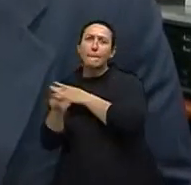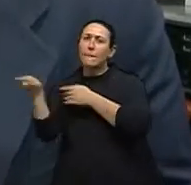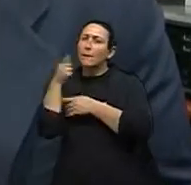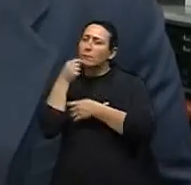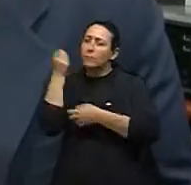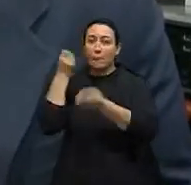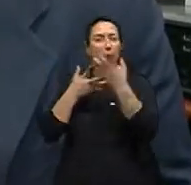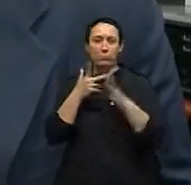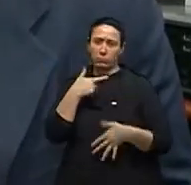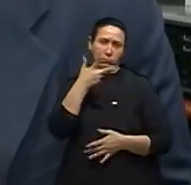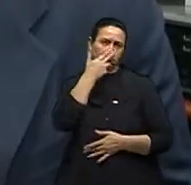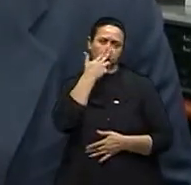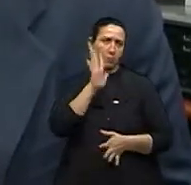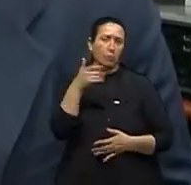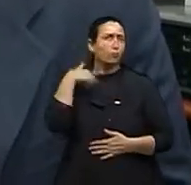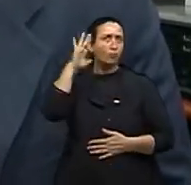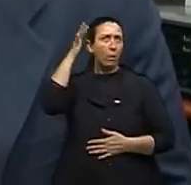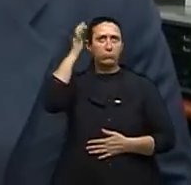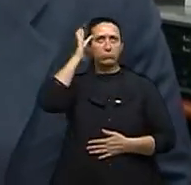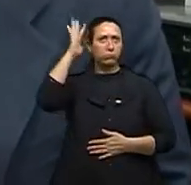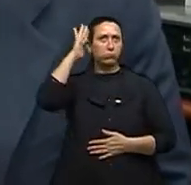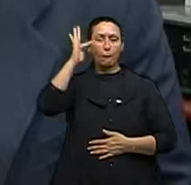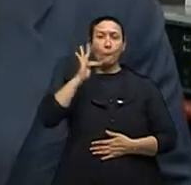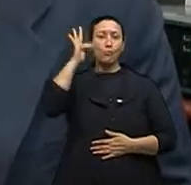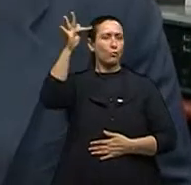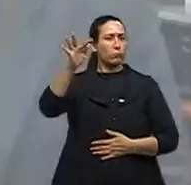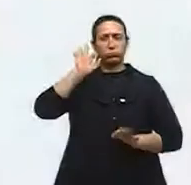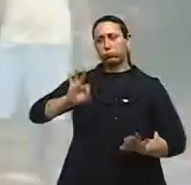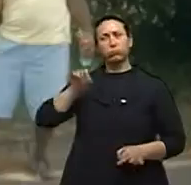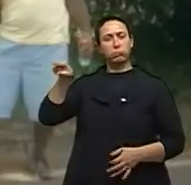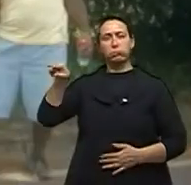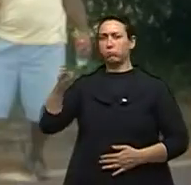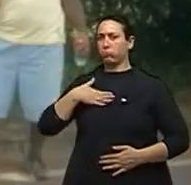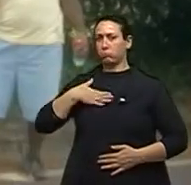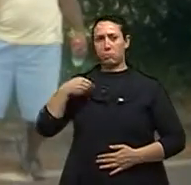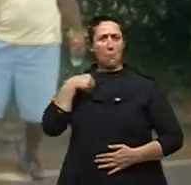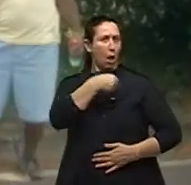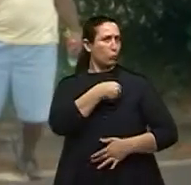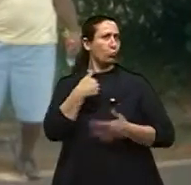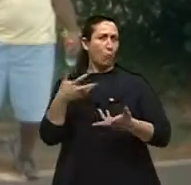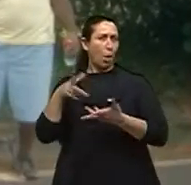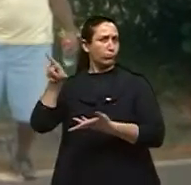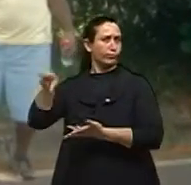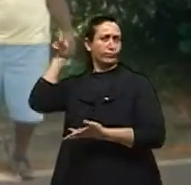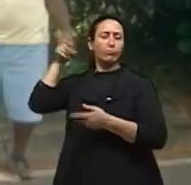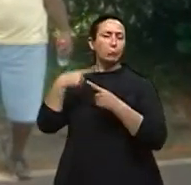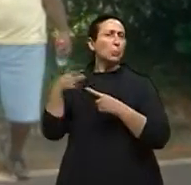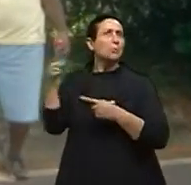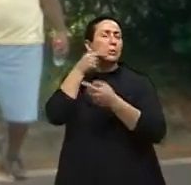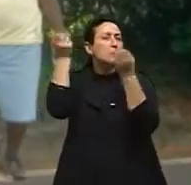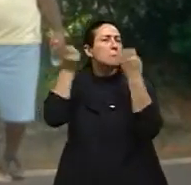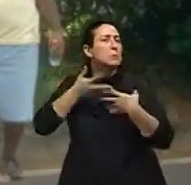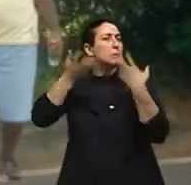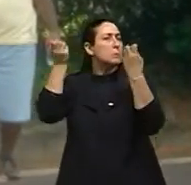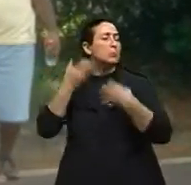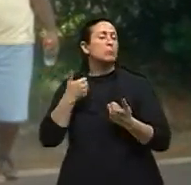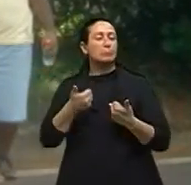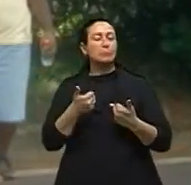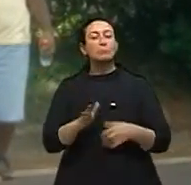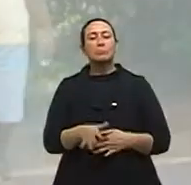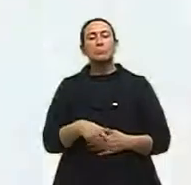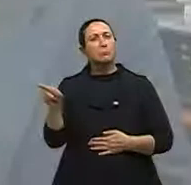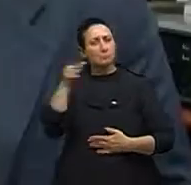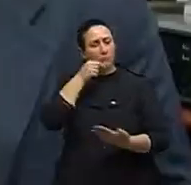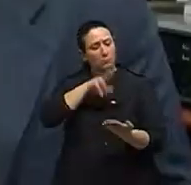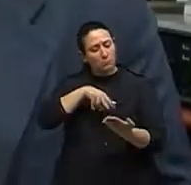elejo ele como o médico que ia me tratar ele que ia fazer o que tivesse que ser feito aí ele leu o exame e disse